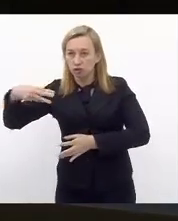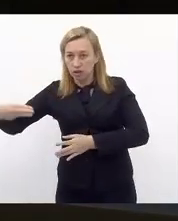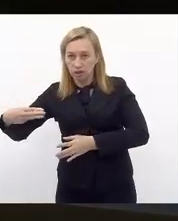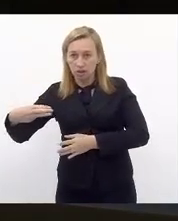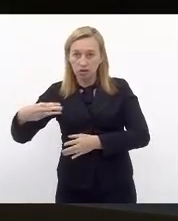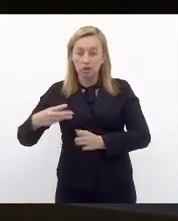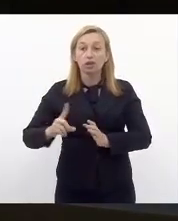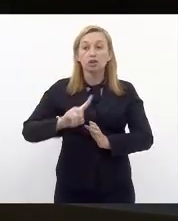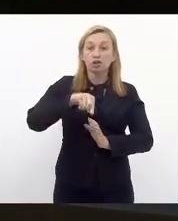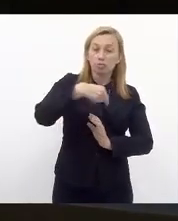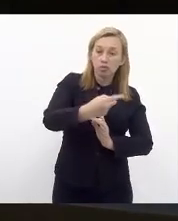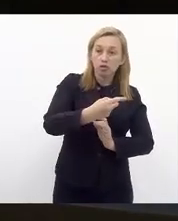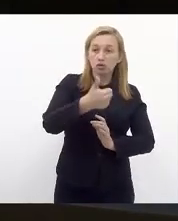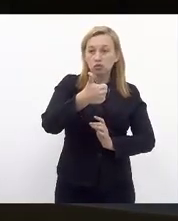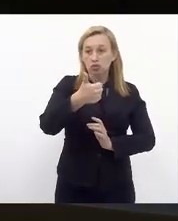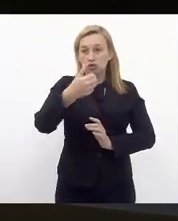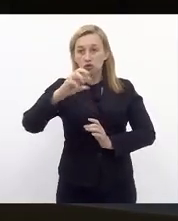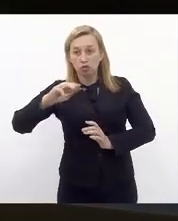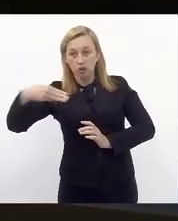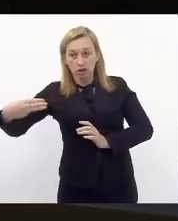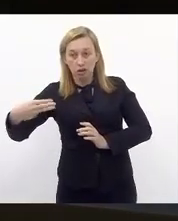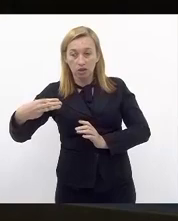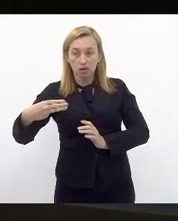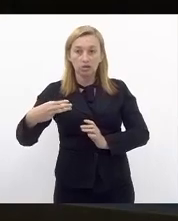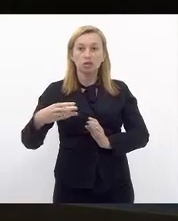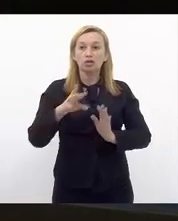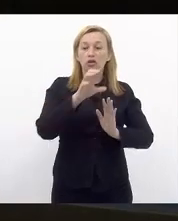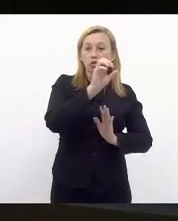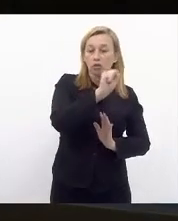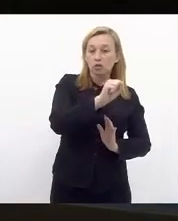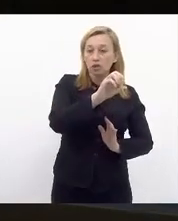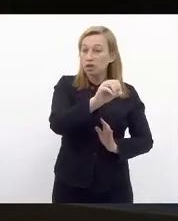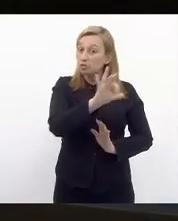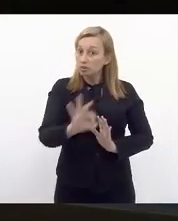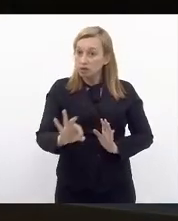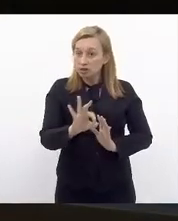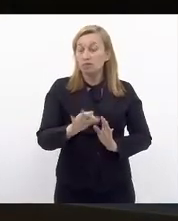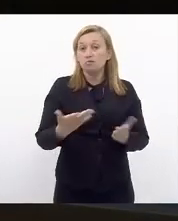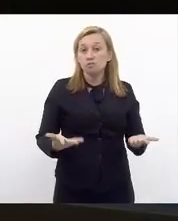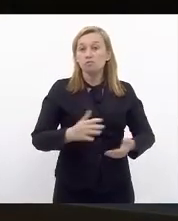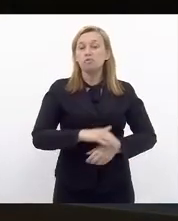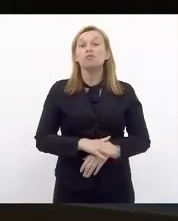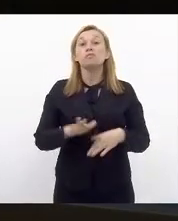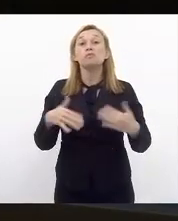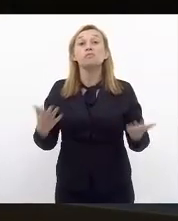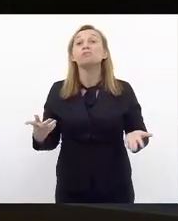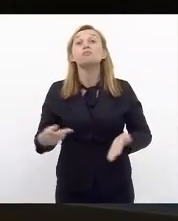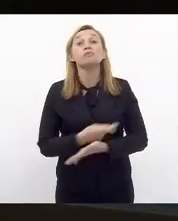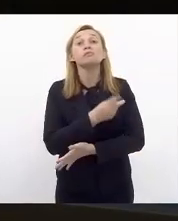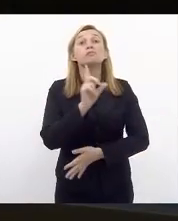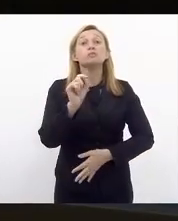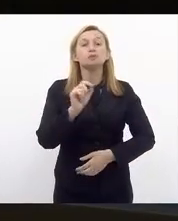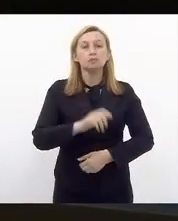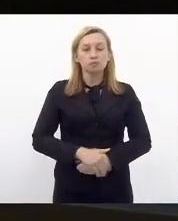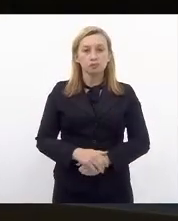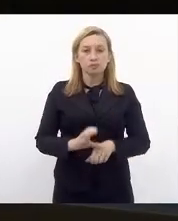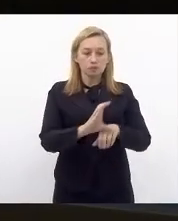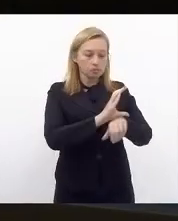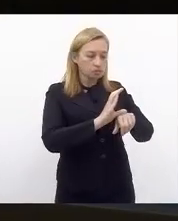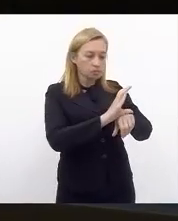quem entrou depois de 2013 é média dos oitenta por cento a melhor remuneração então o que que acontece a